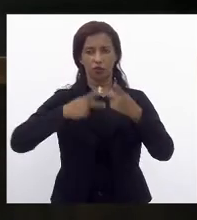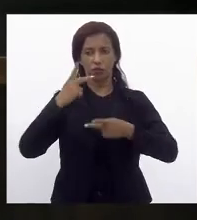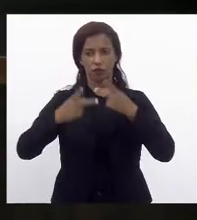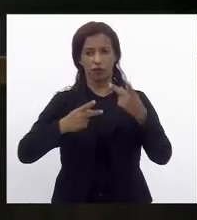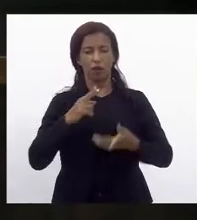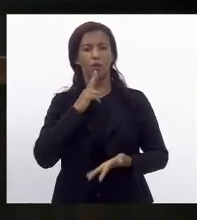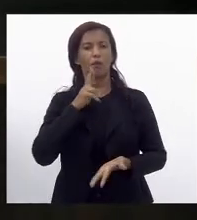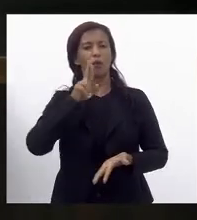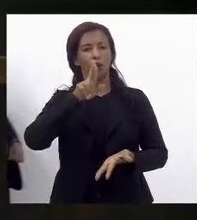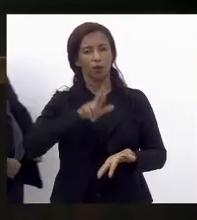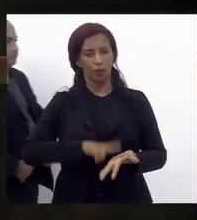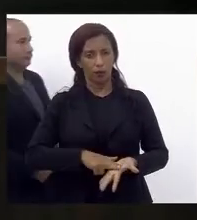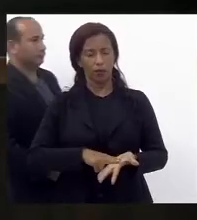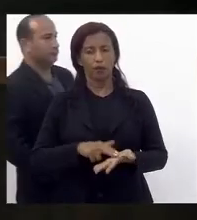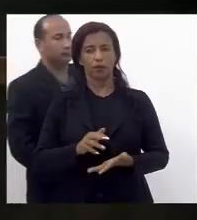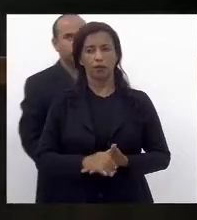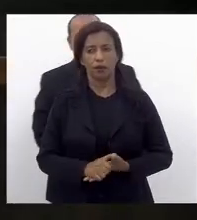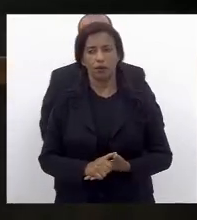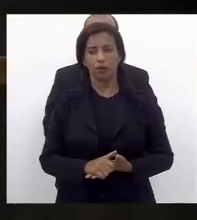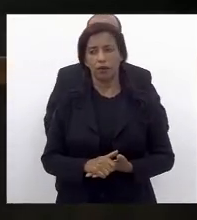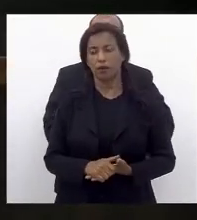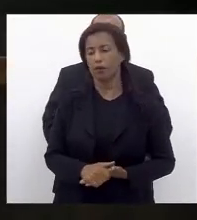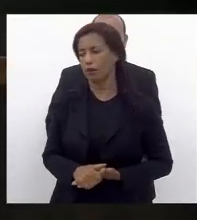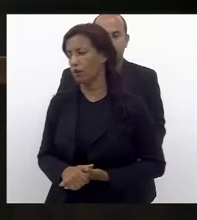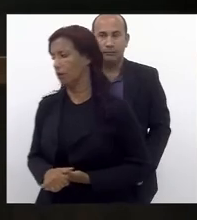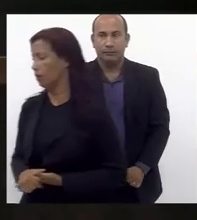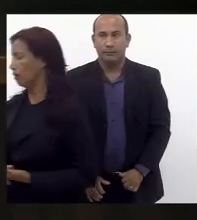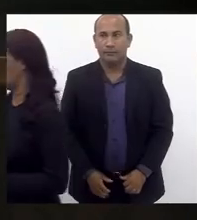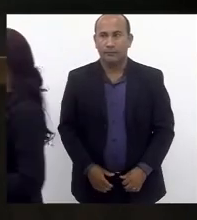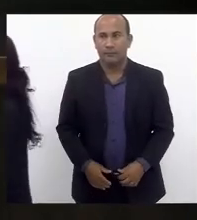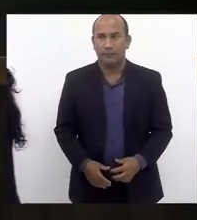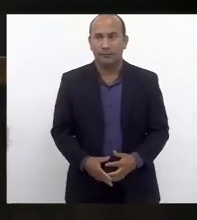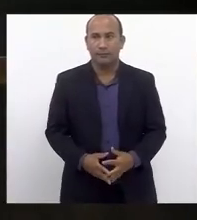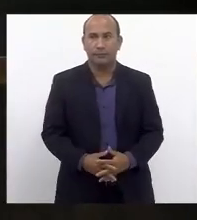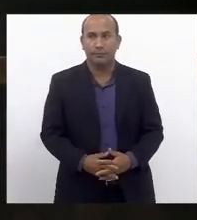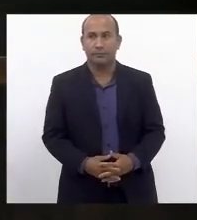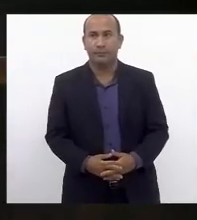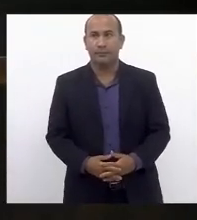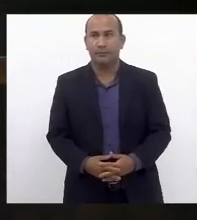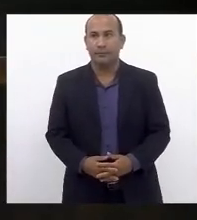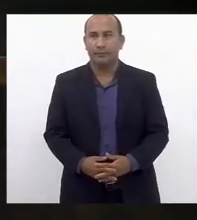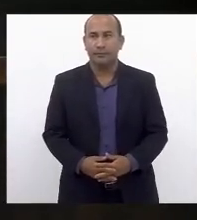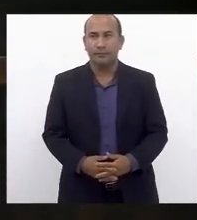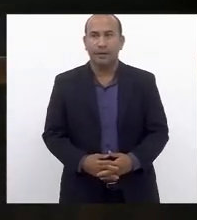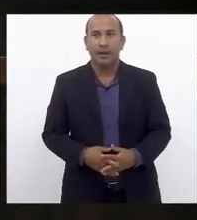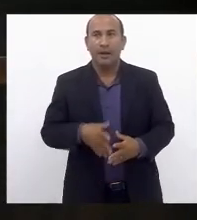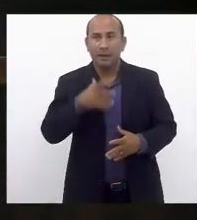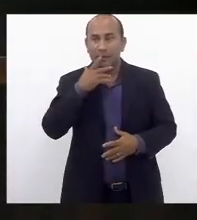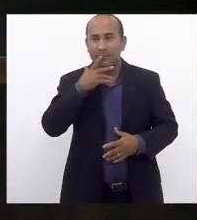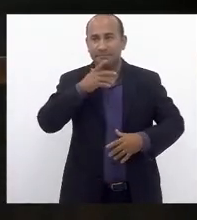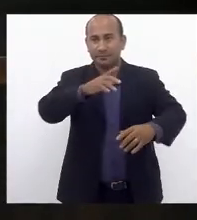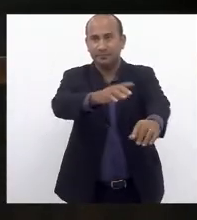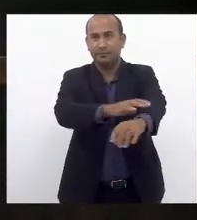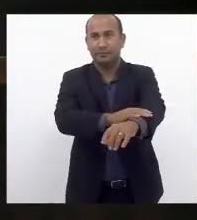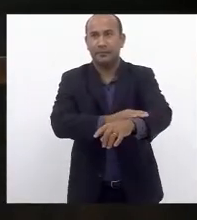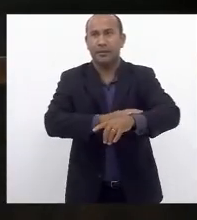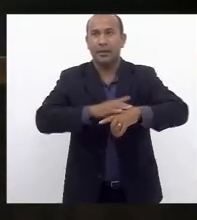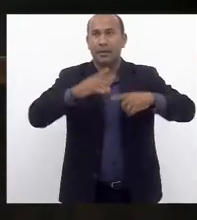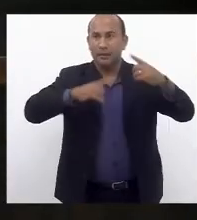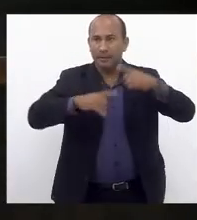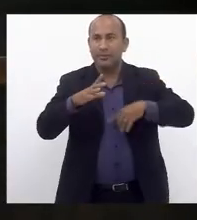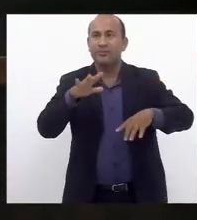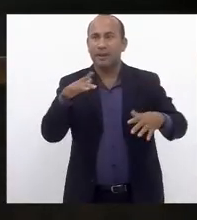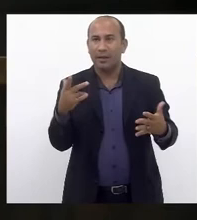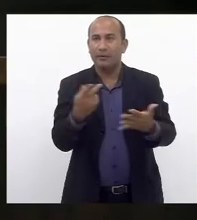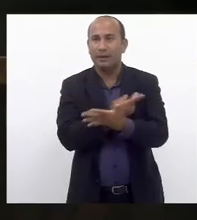pelo reconhecimento dessa luta e desse debate que não começou agora. É um debate que já vem sendo travado há